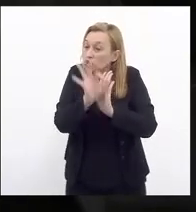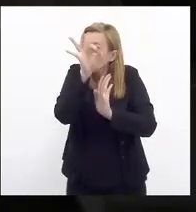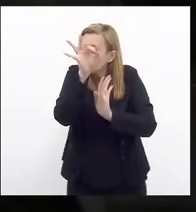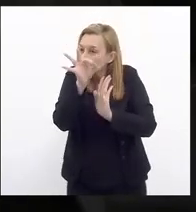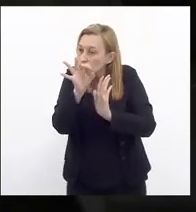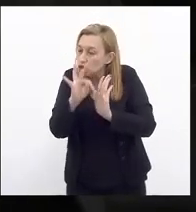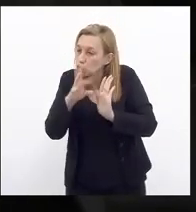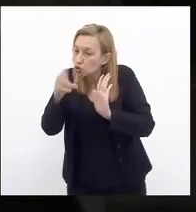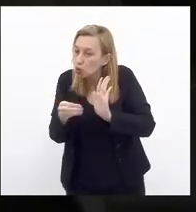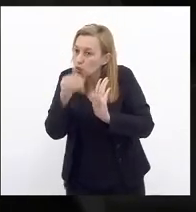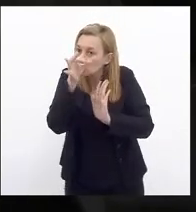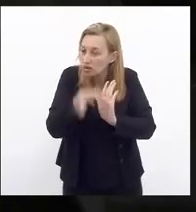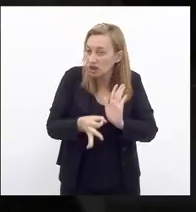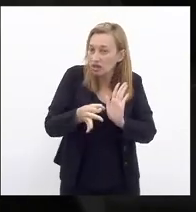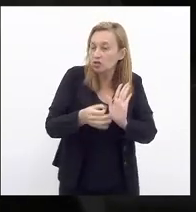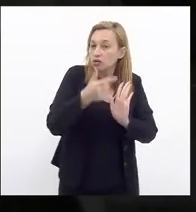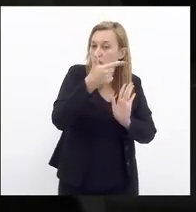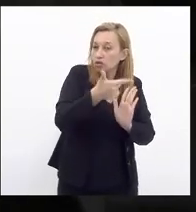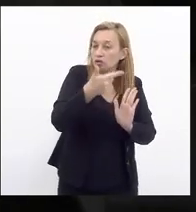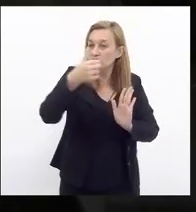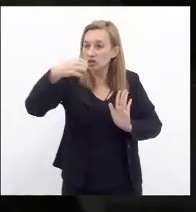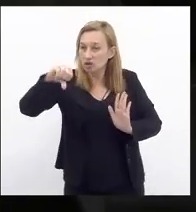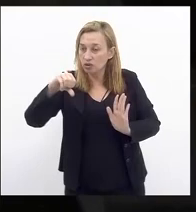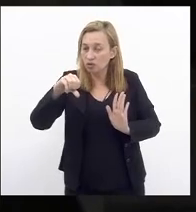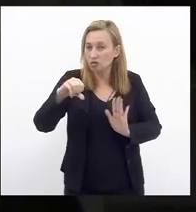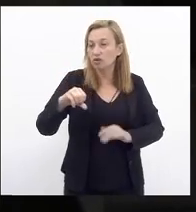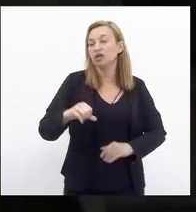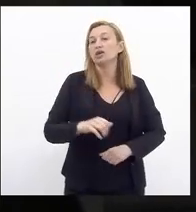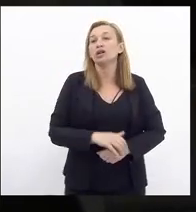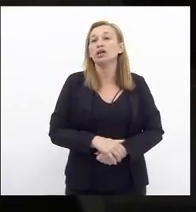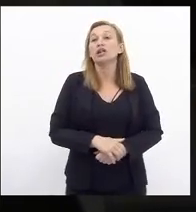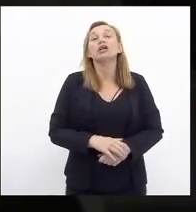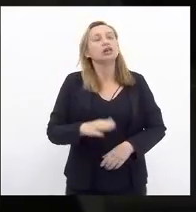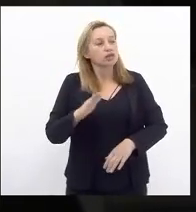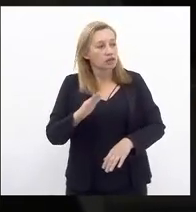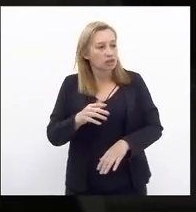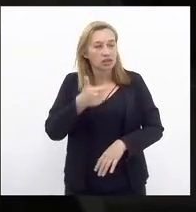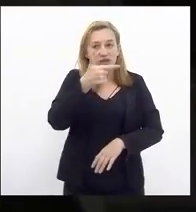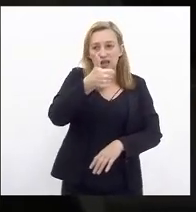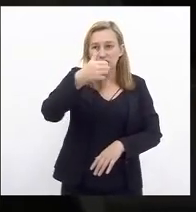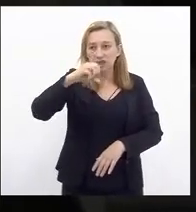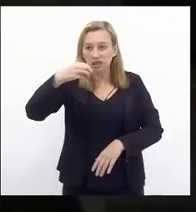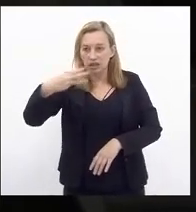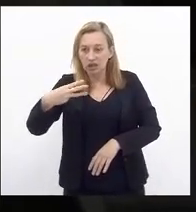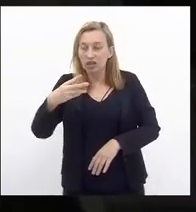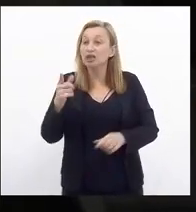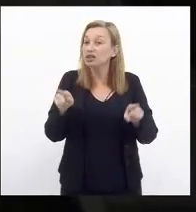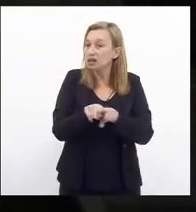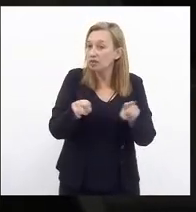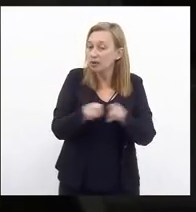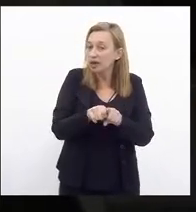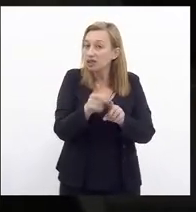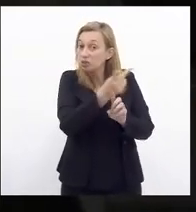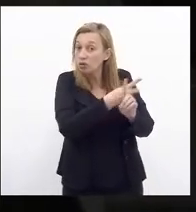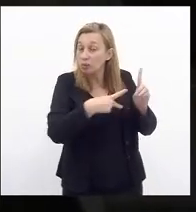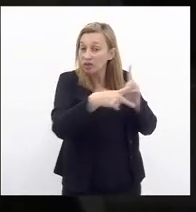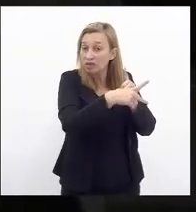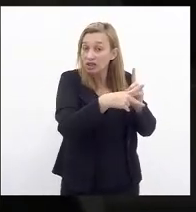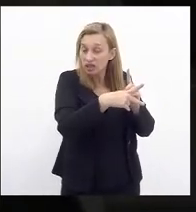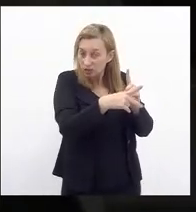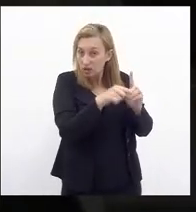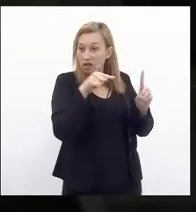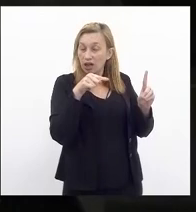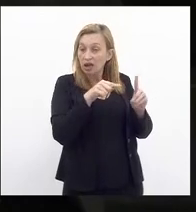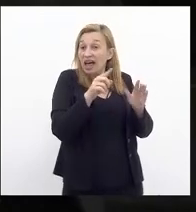de 19/2002 1103/2019 e mais do que isso no caso específico da da Previdência